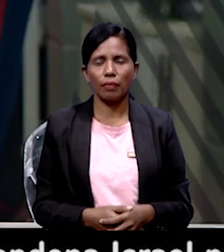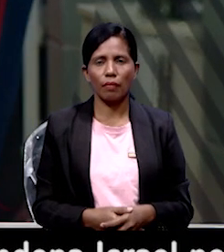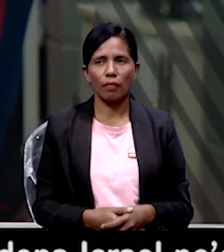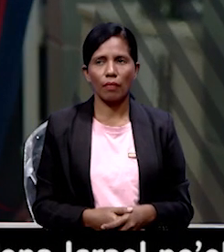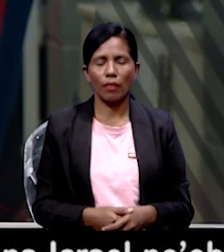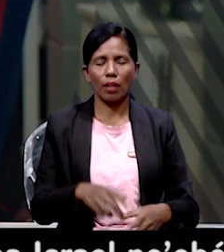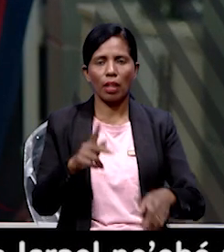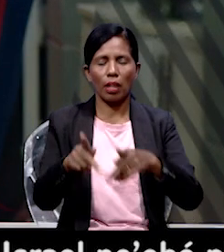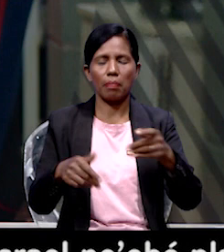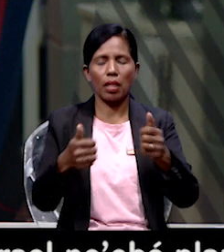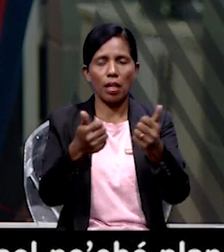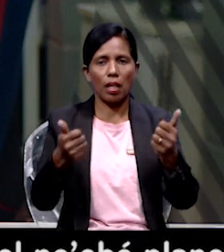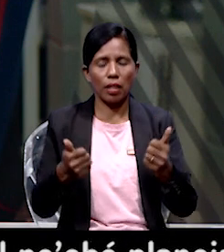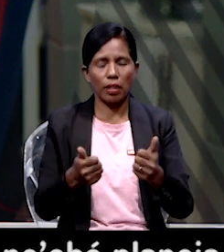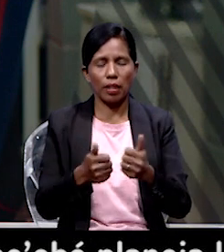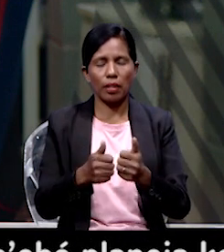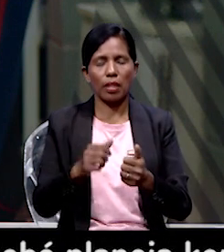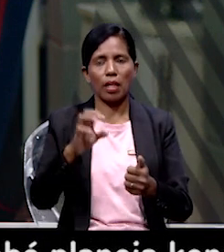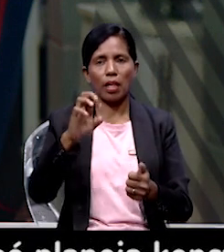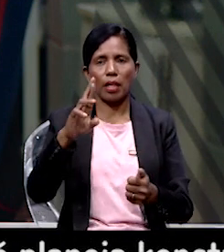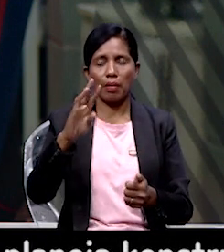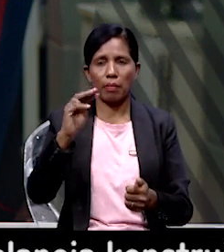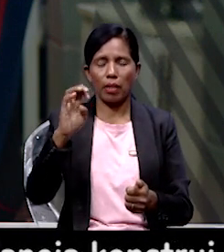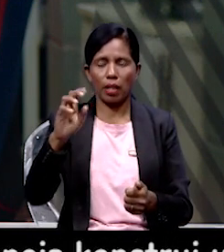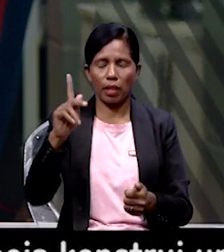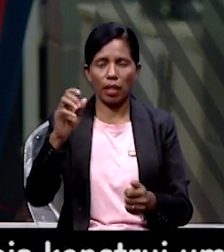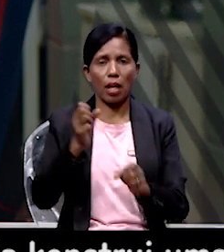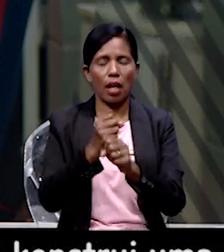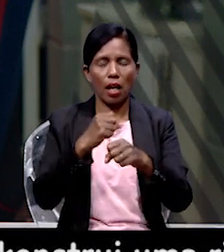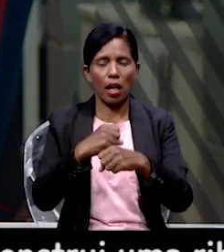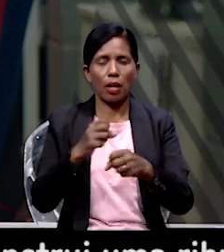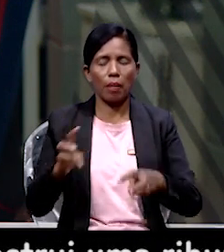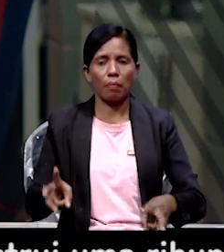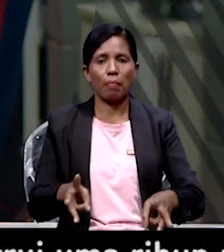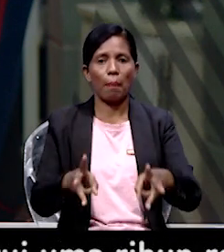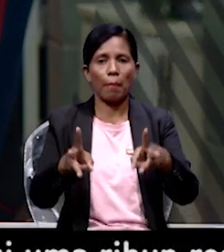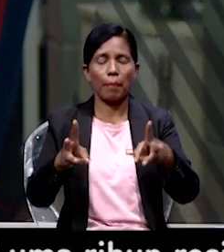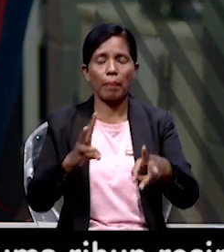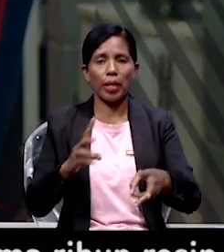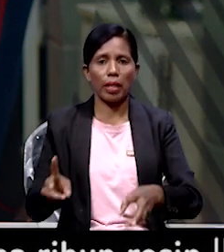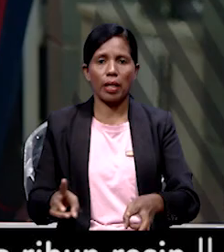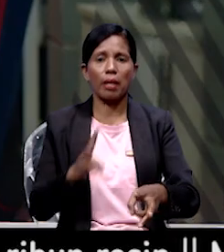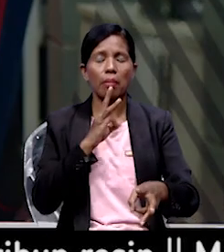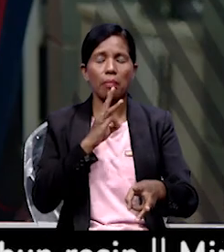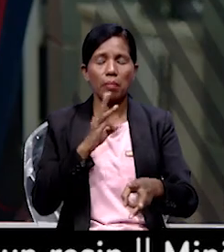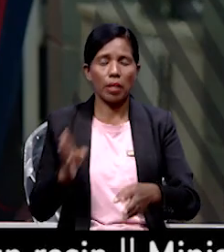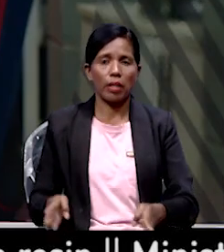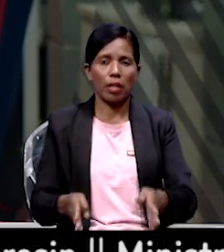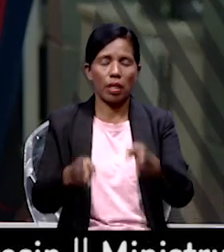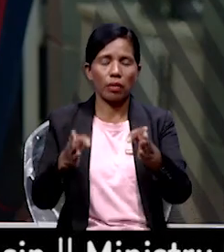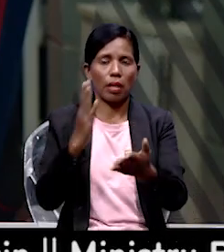Comunidade Aldeia Hermeque voluntariamente normaliza pedalam rode prevene inundação.